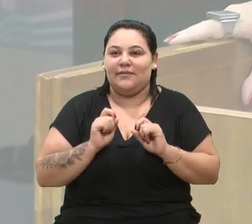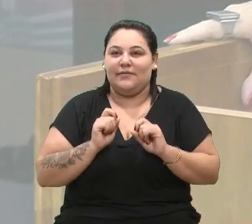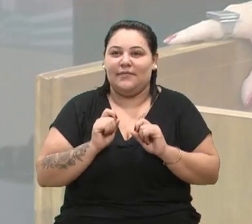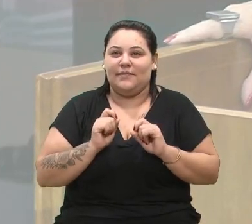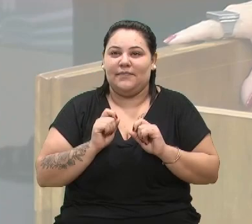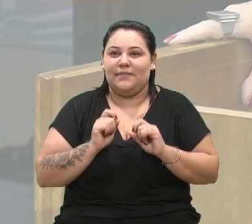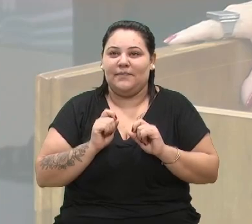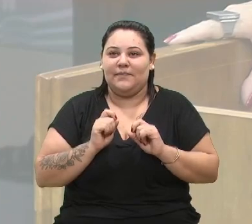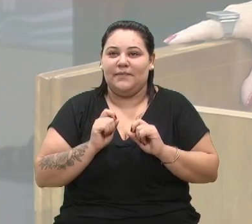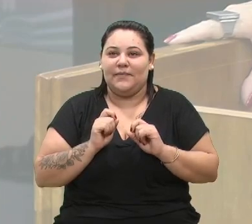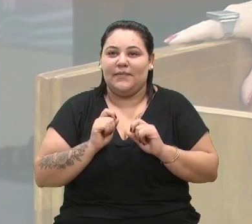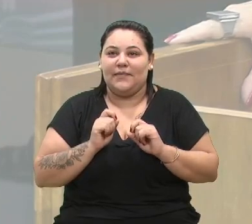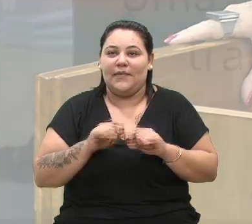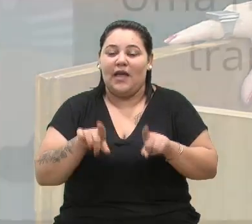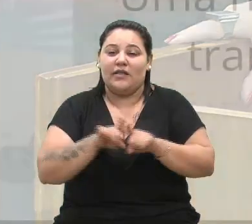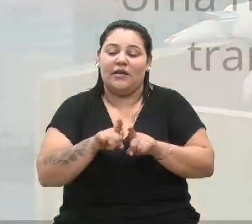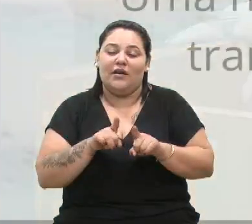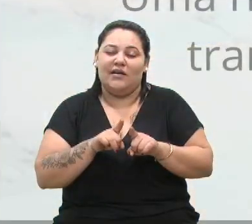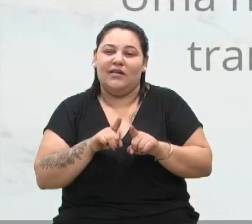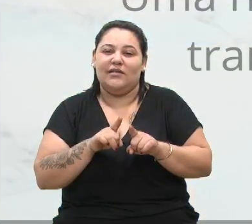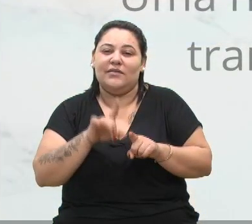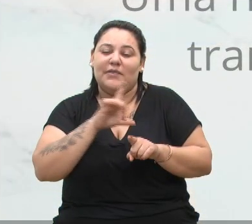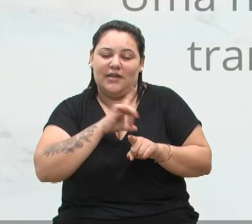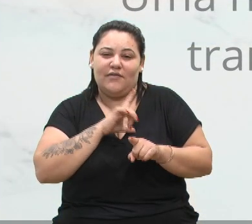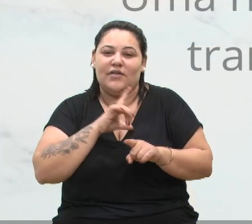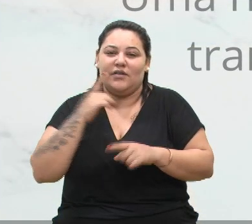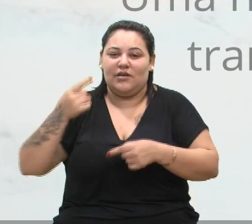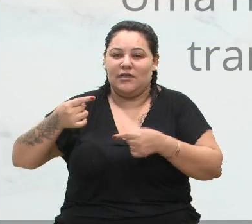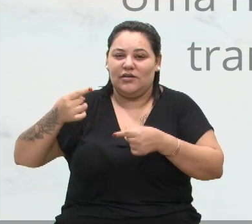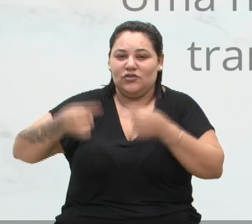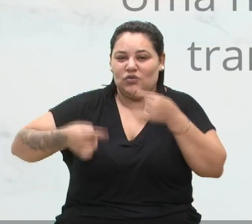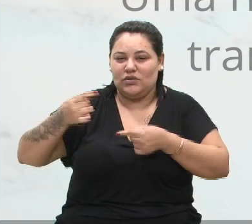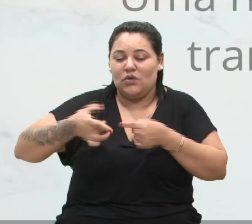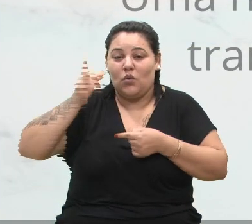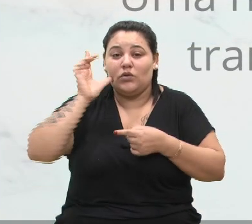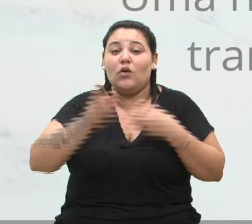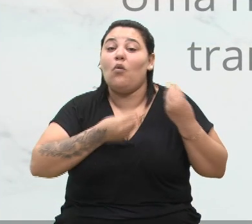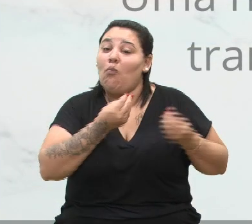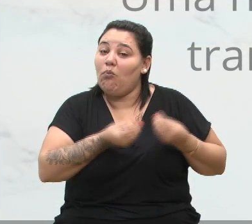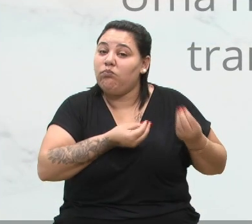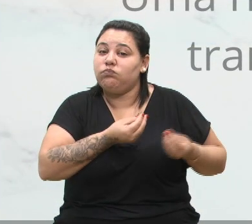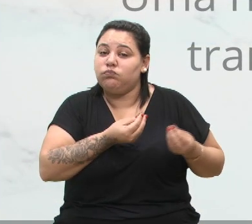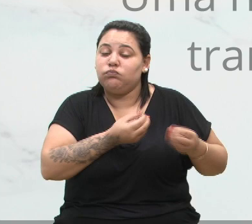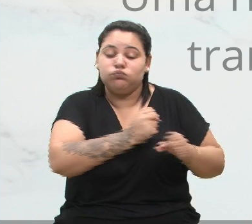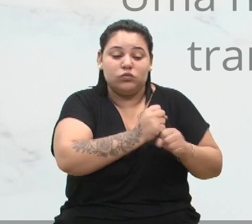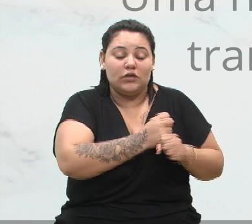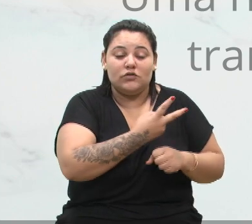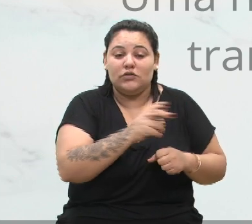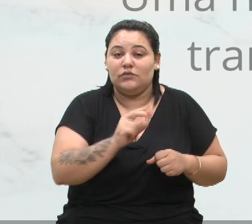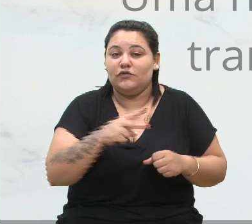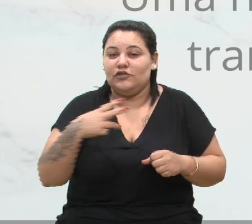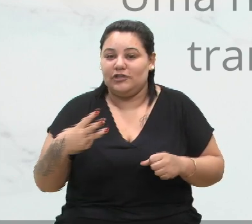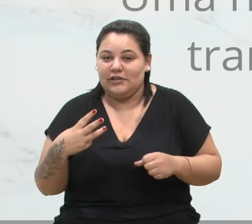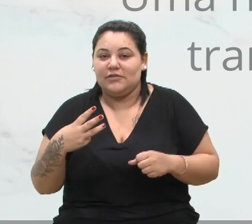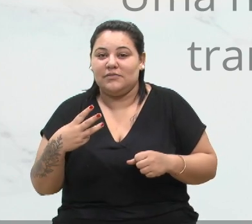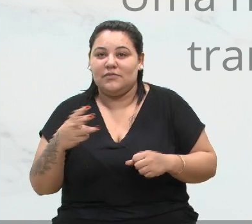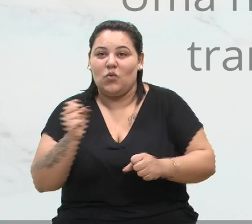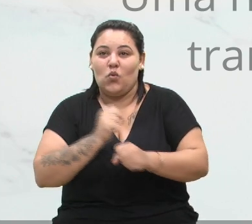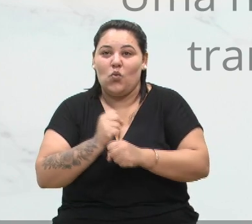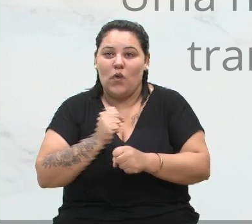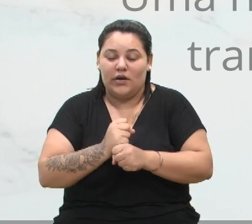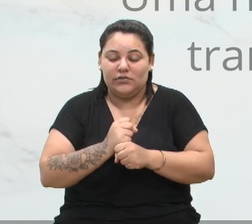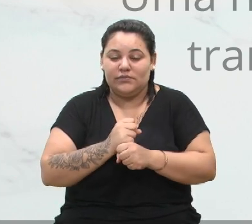do grande debate que teve ontem, né, como o ano de 2023 foi um ano